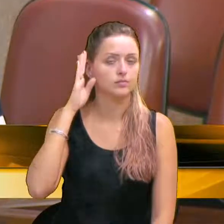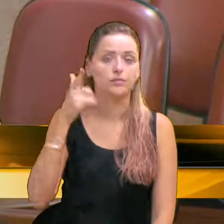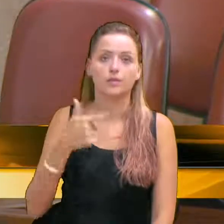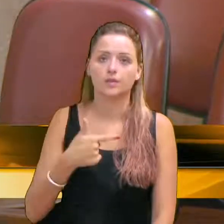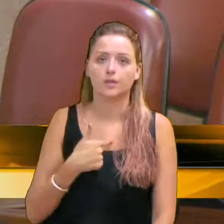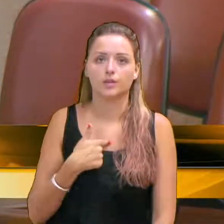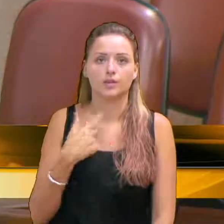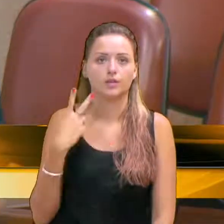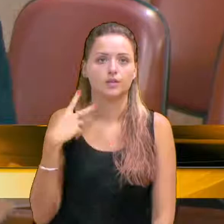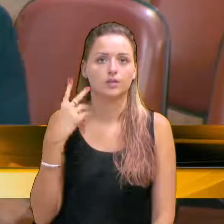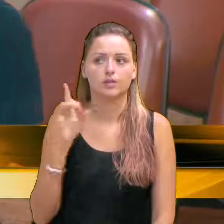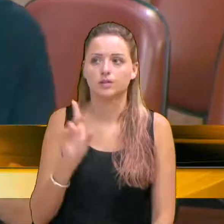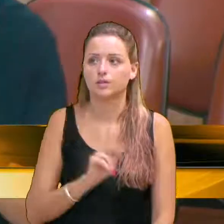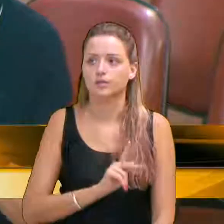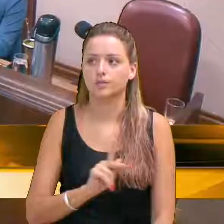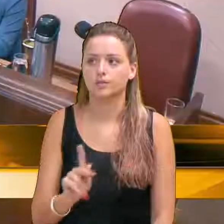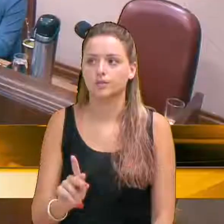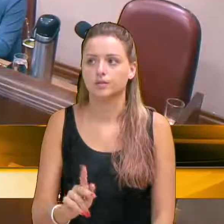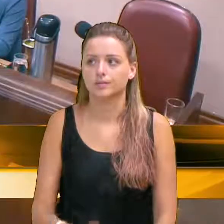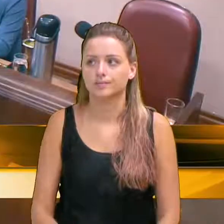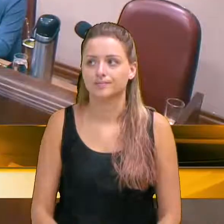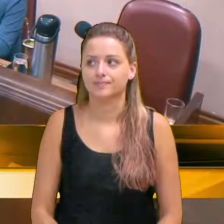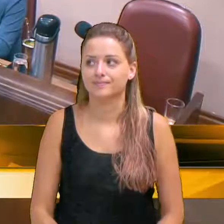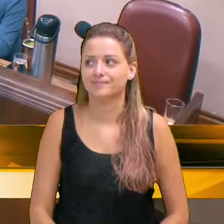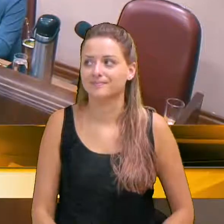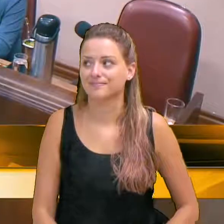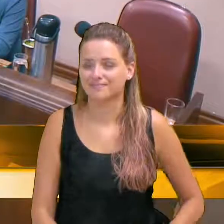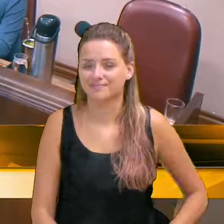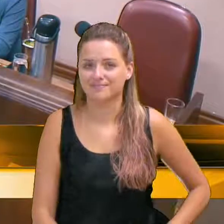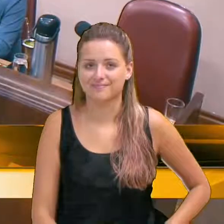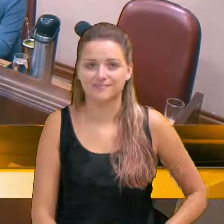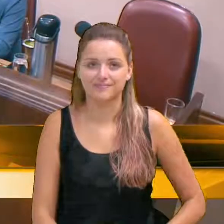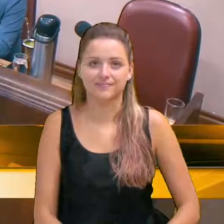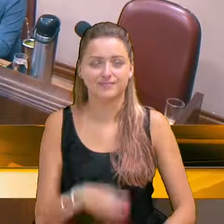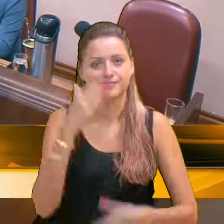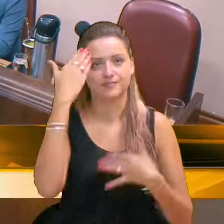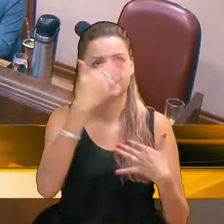este vereador. É isso, senhor presidente. Muito obrigado. Obrigado, vereadora Diló.